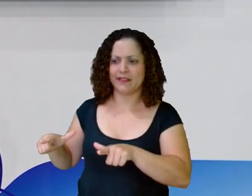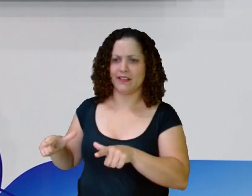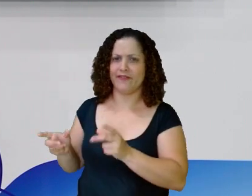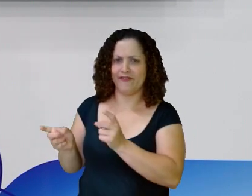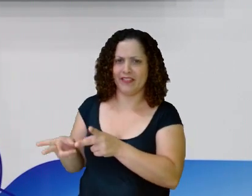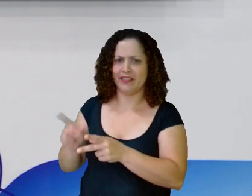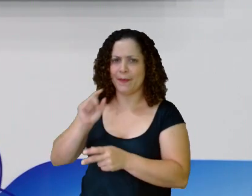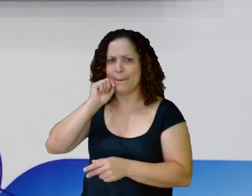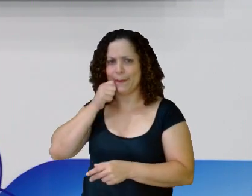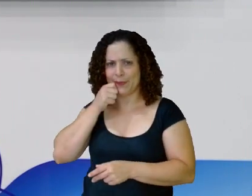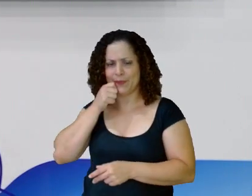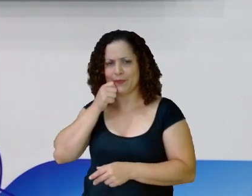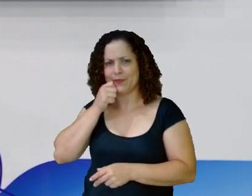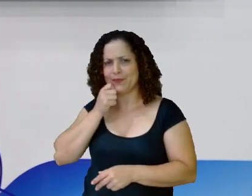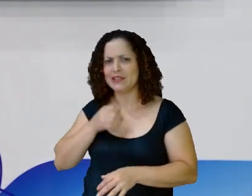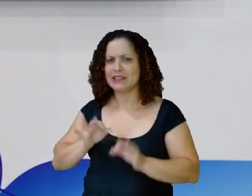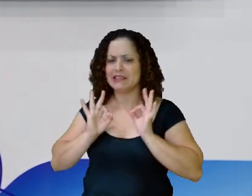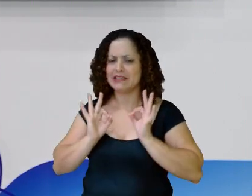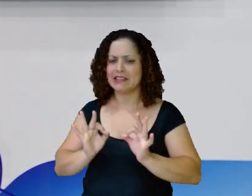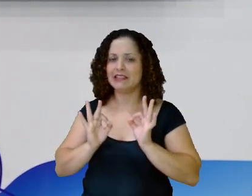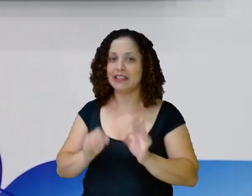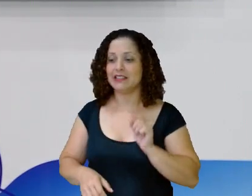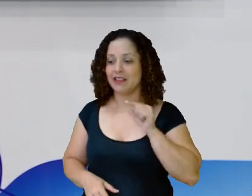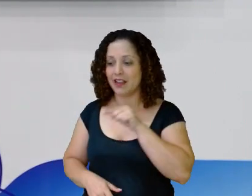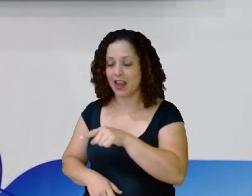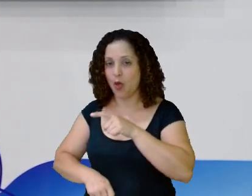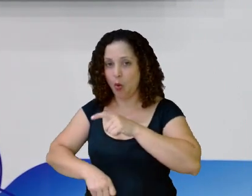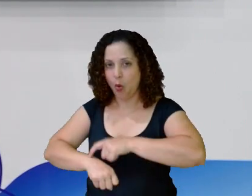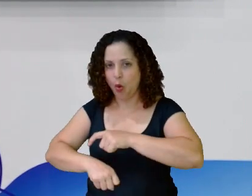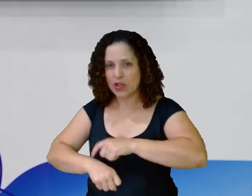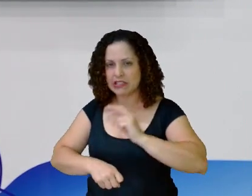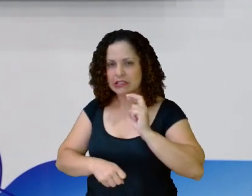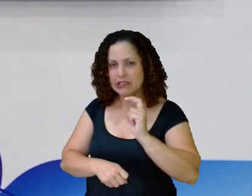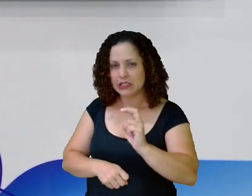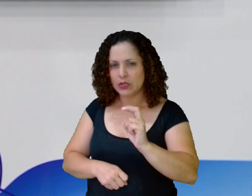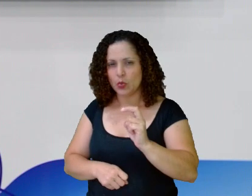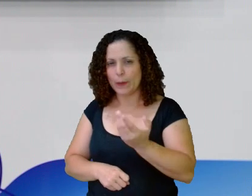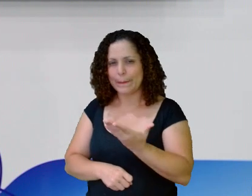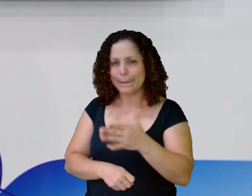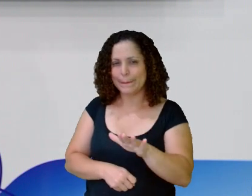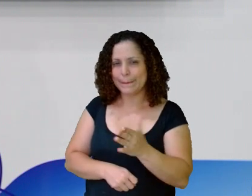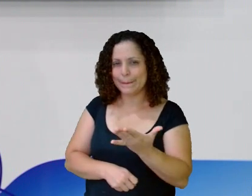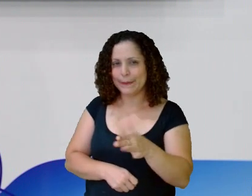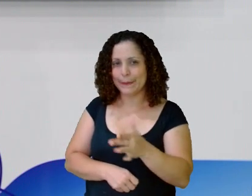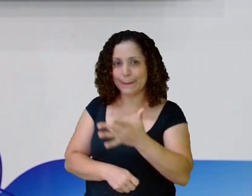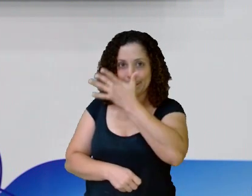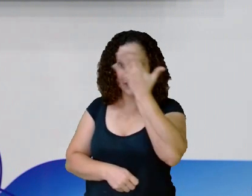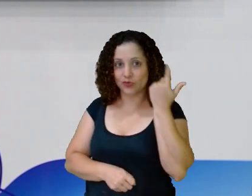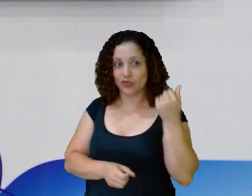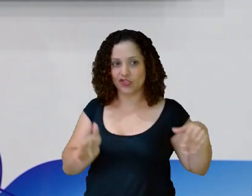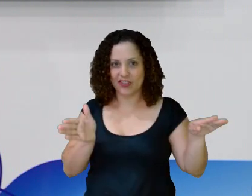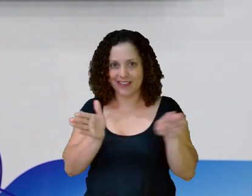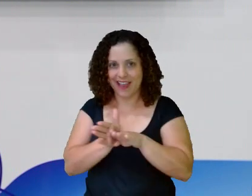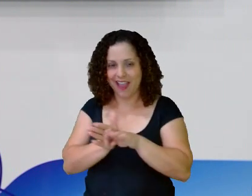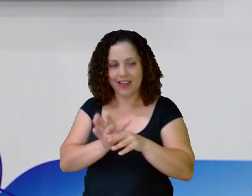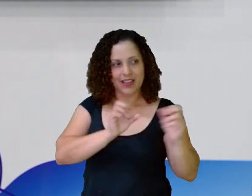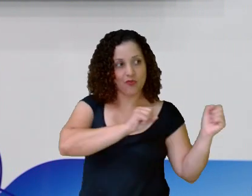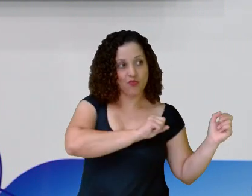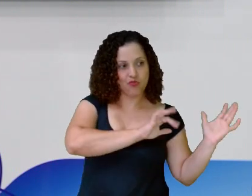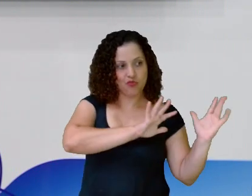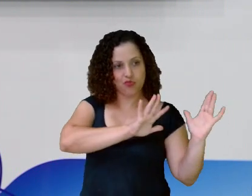certeza, geralmente, naquele horário ali de 5, 5 e meia da tarde, quando as pessoas estão chegando do